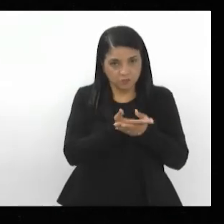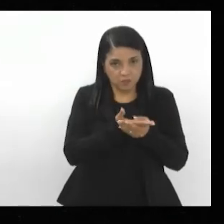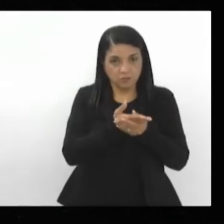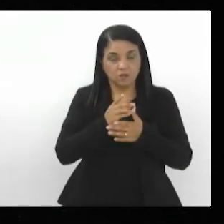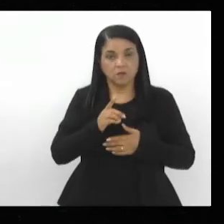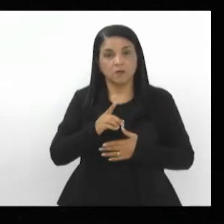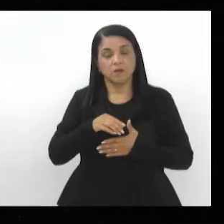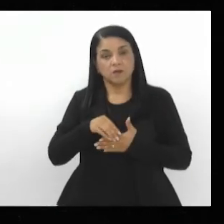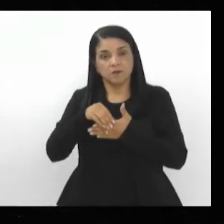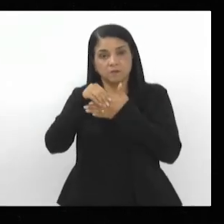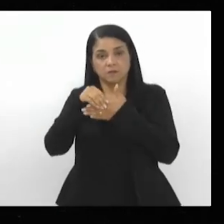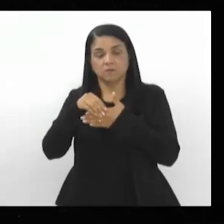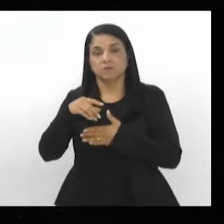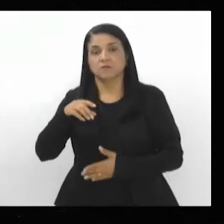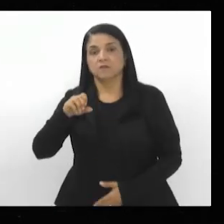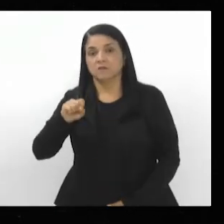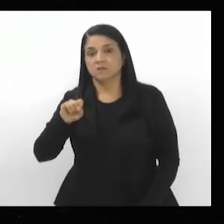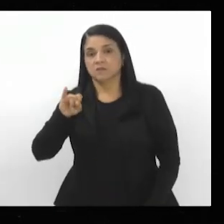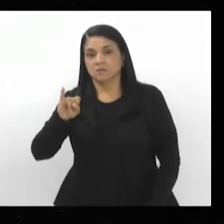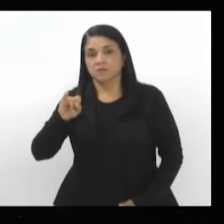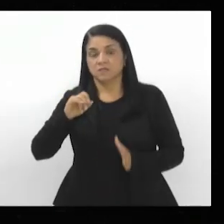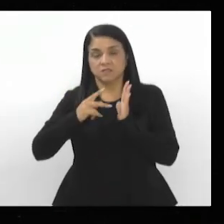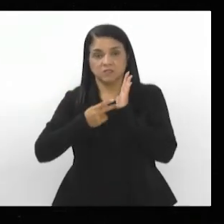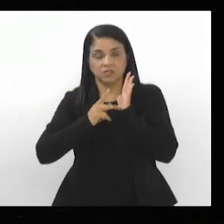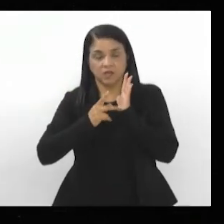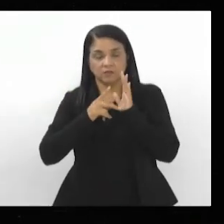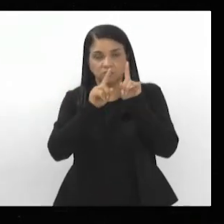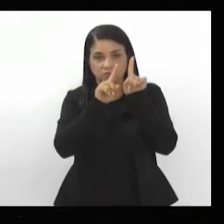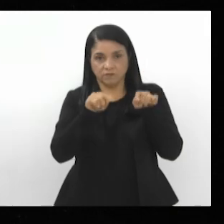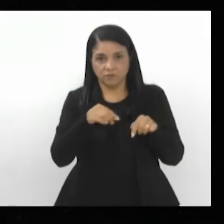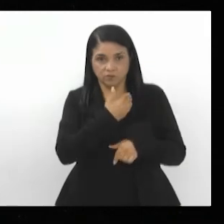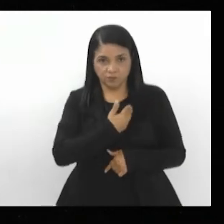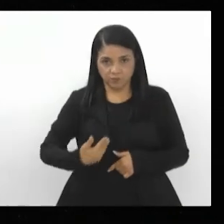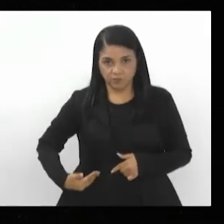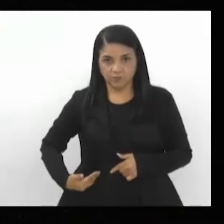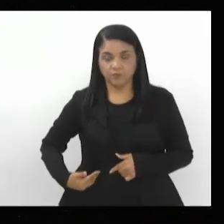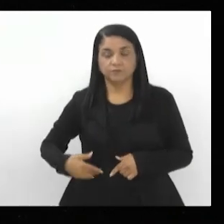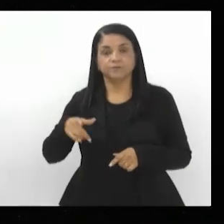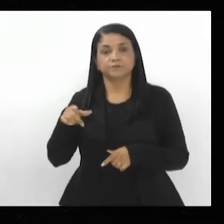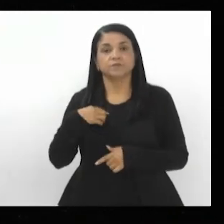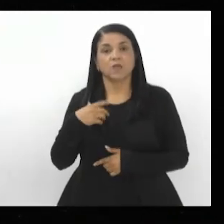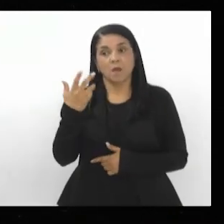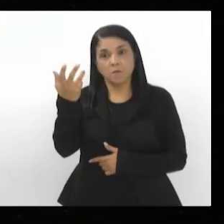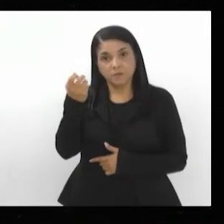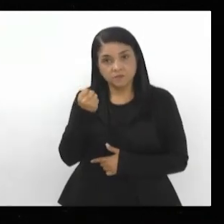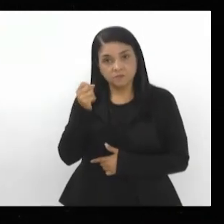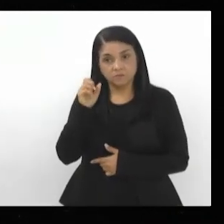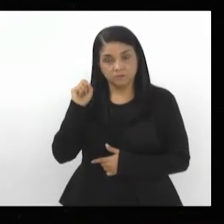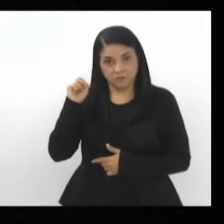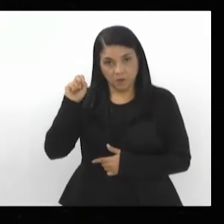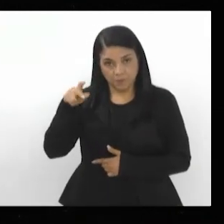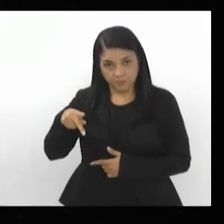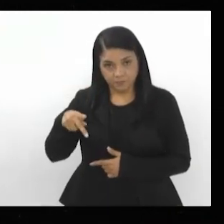pelo Ciprozep, que é o Sindicato dos Servidores Públicos, a situação dos aposentados e pensionistas